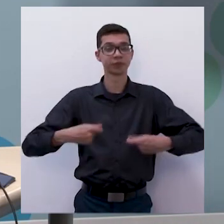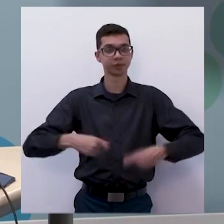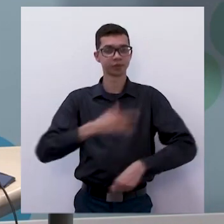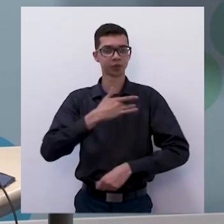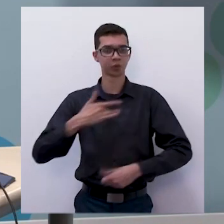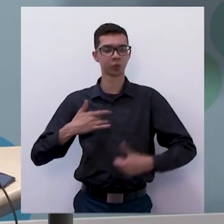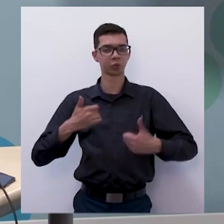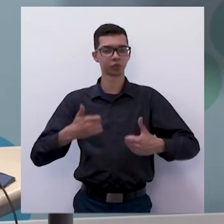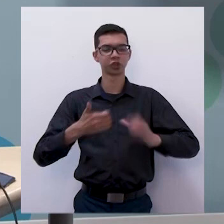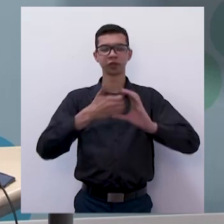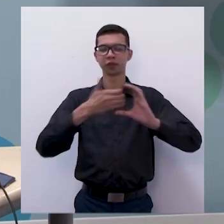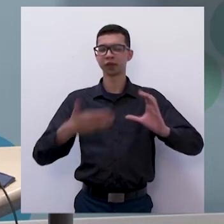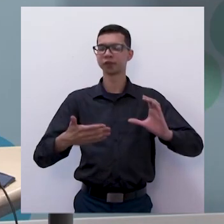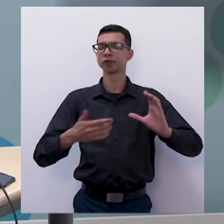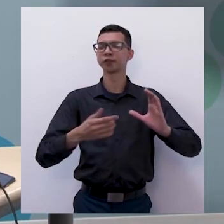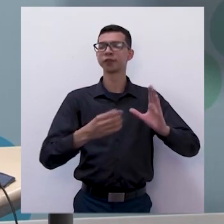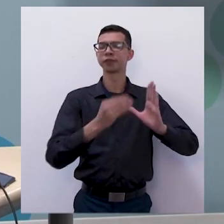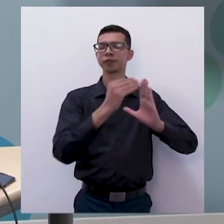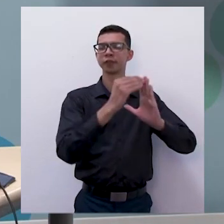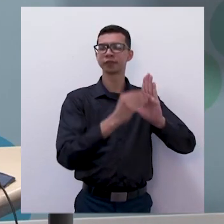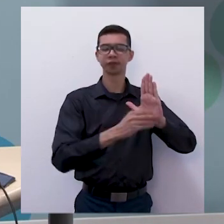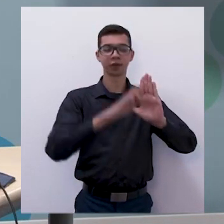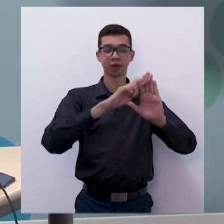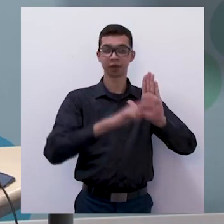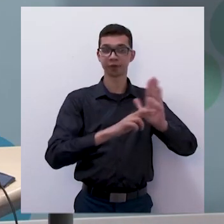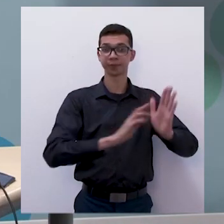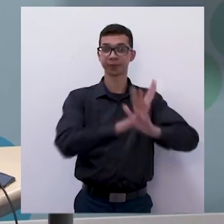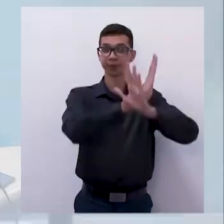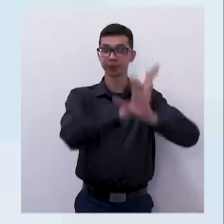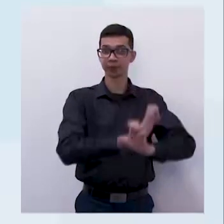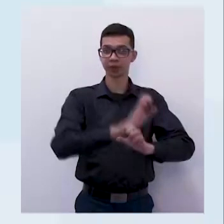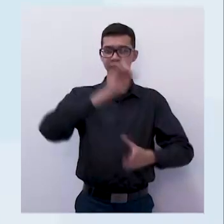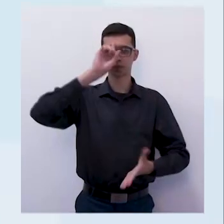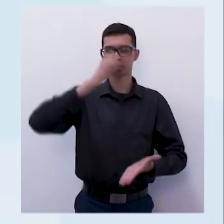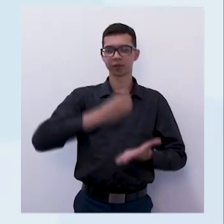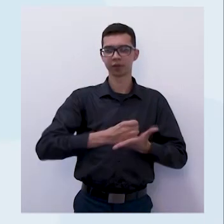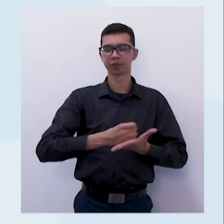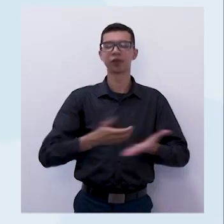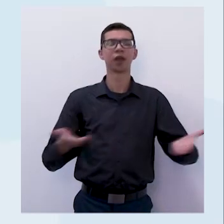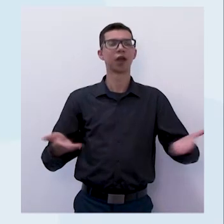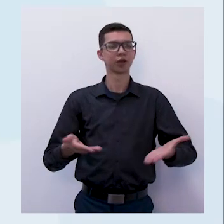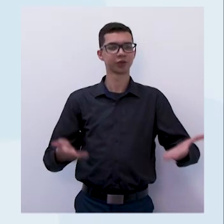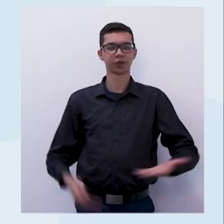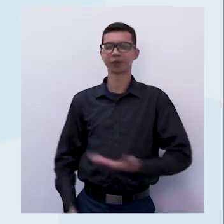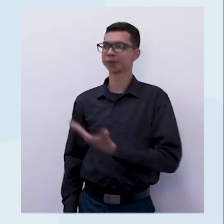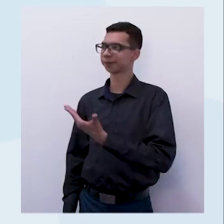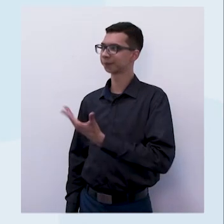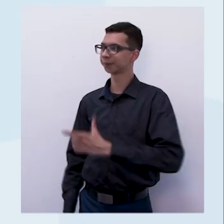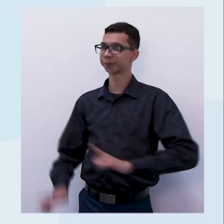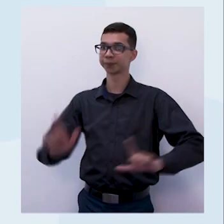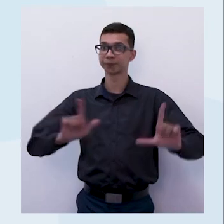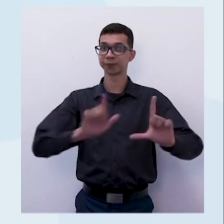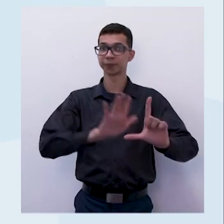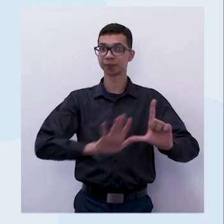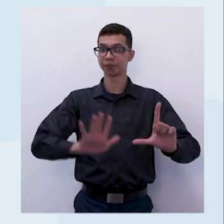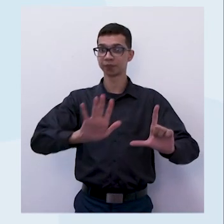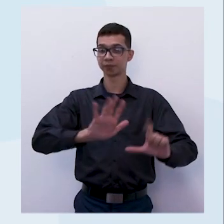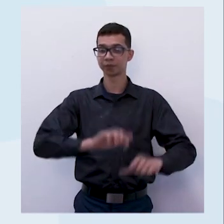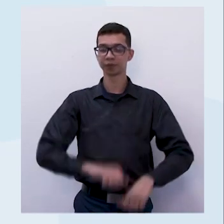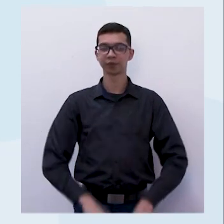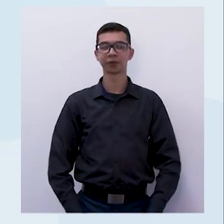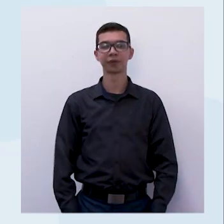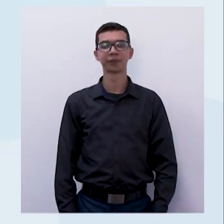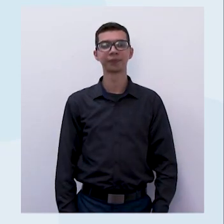critérios determinados pelos espartanos. Vamos para o próximo ponto da nossa tela. Quando o bebê, né, ele